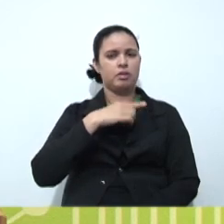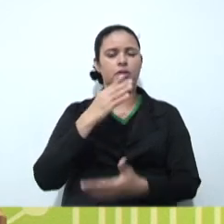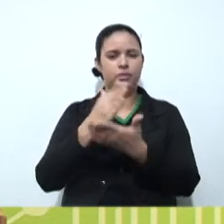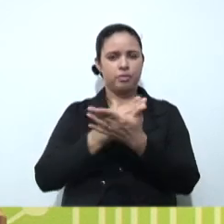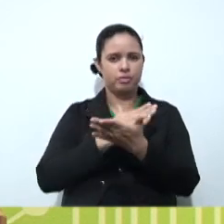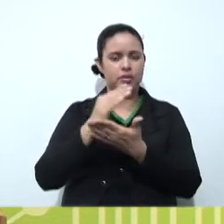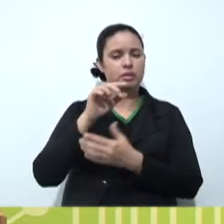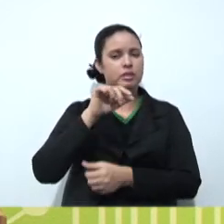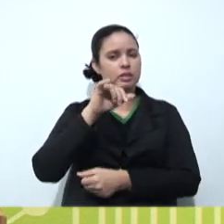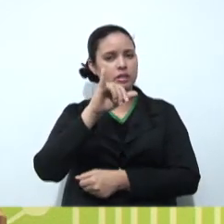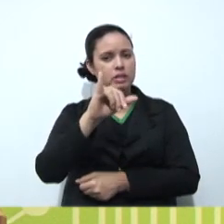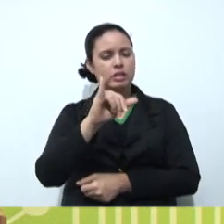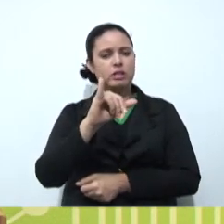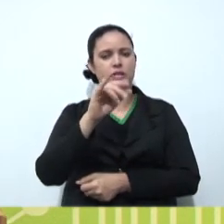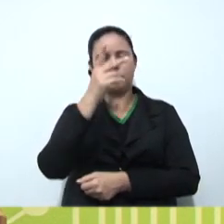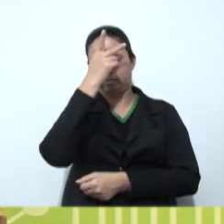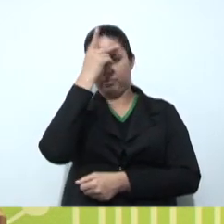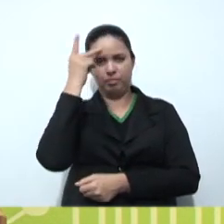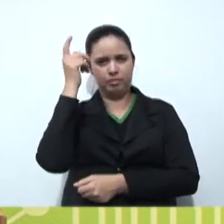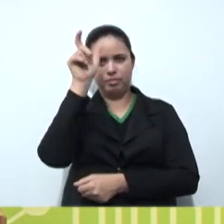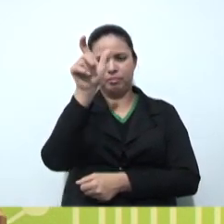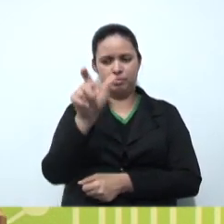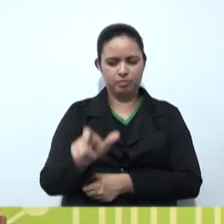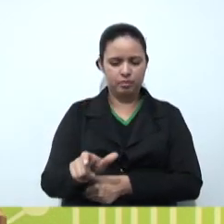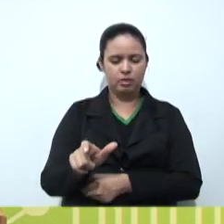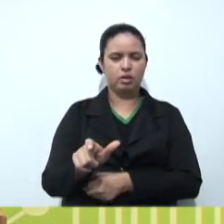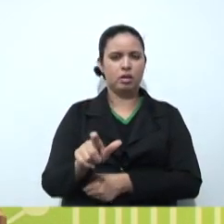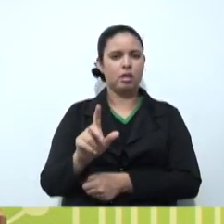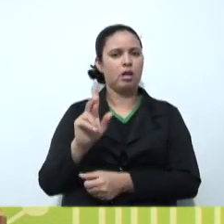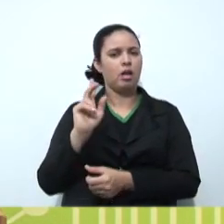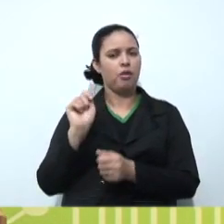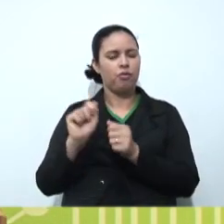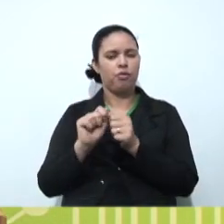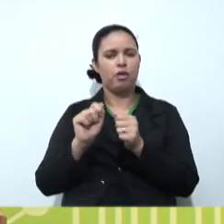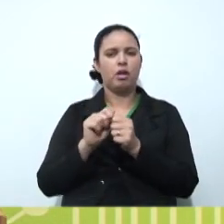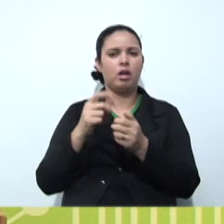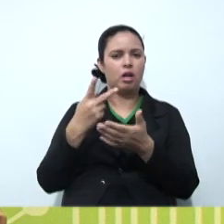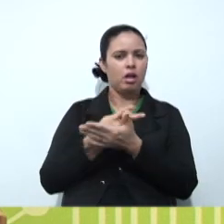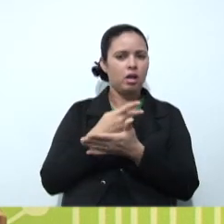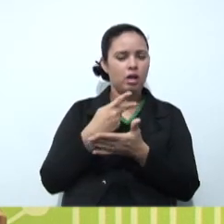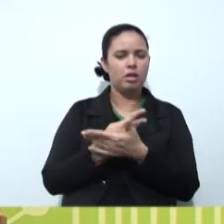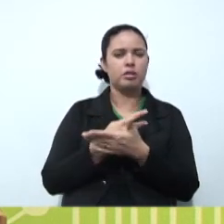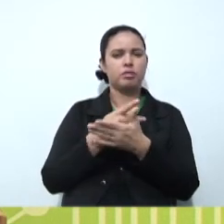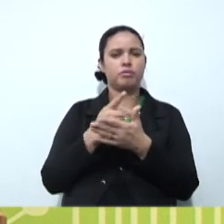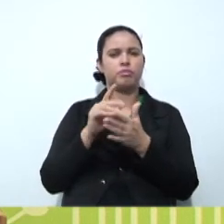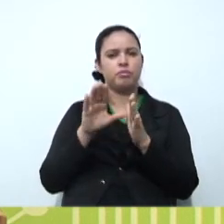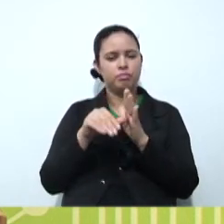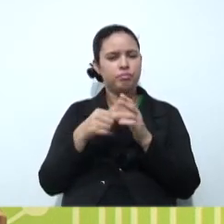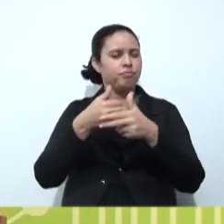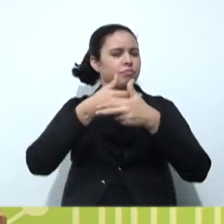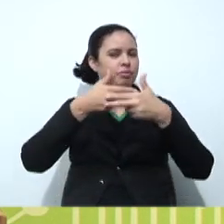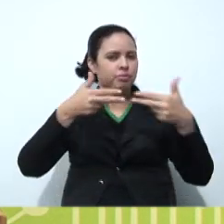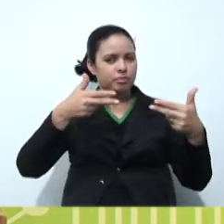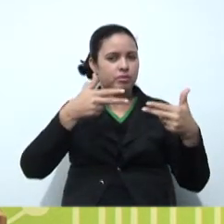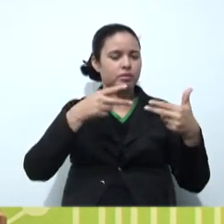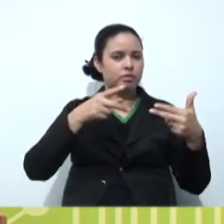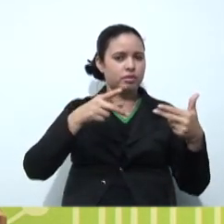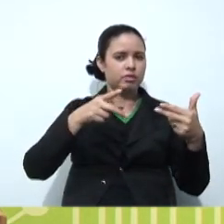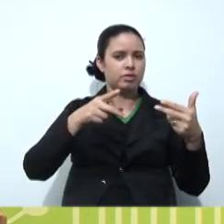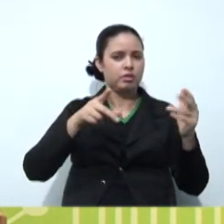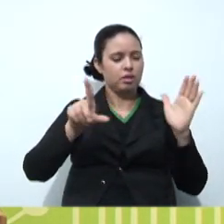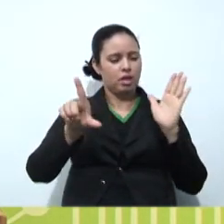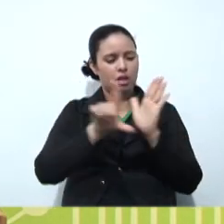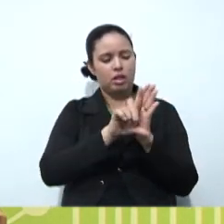ele tenha uma falta grave, algo que vá prejudicar a organização, a legislação prevê que ele pode ser mandado embora sem problema